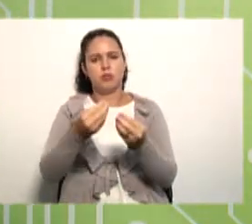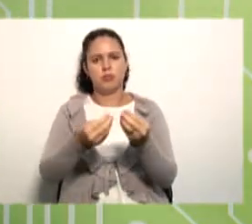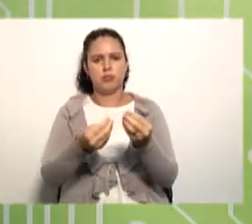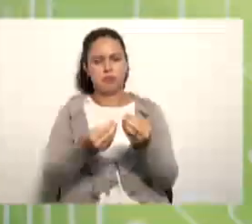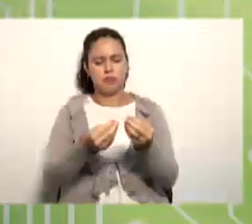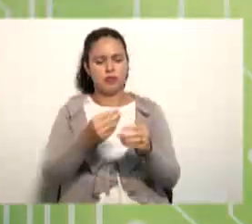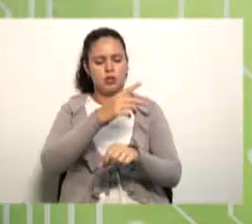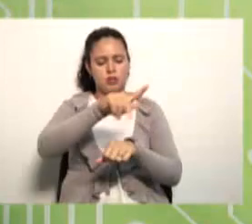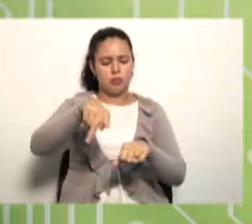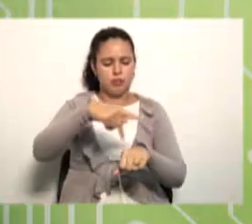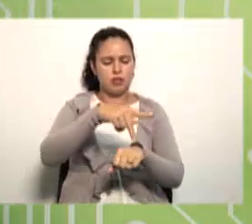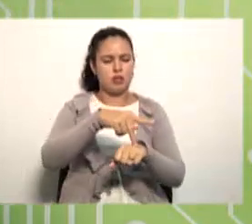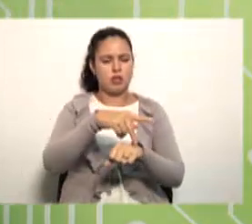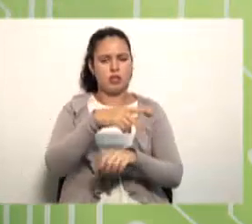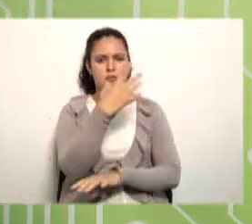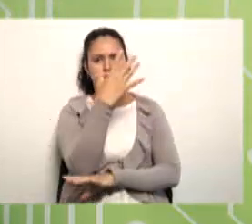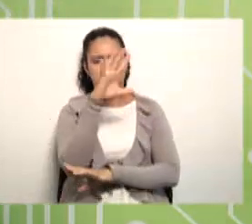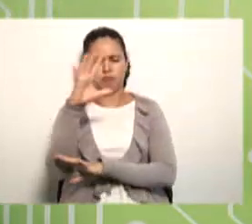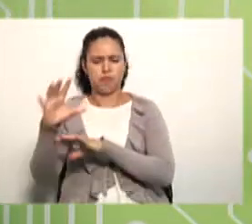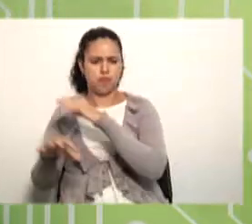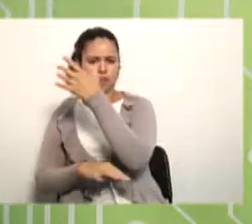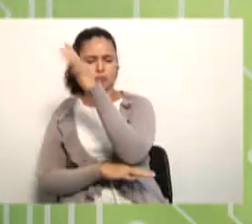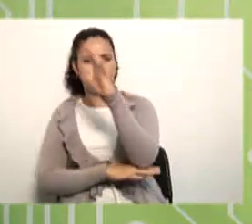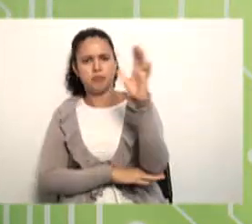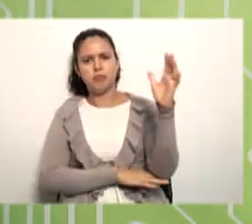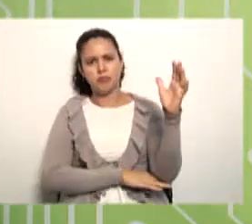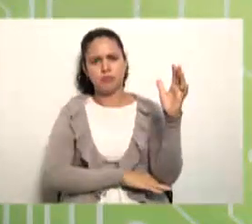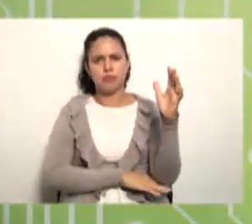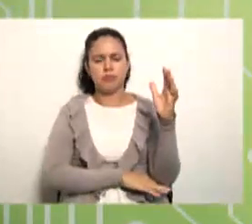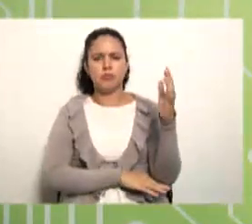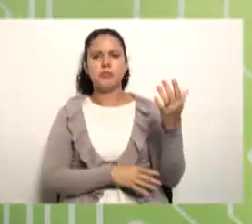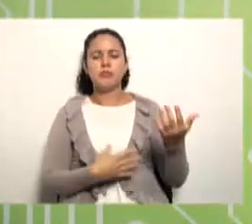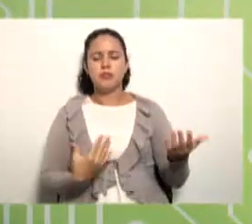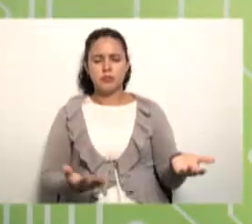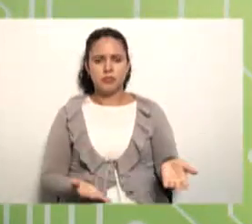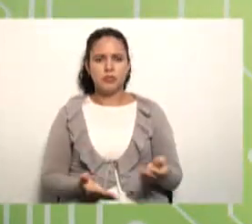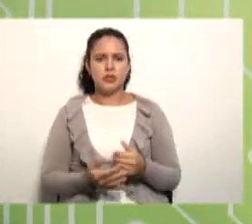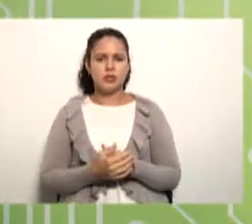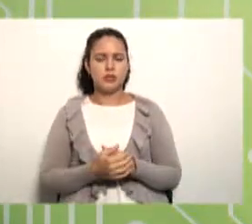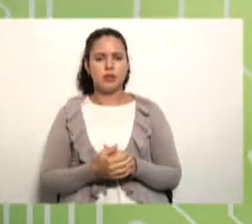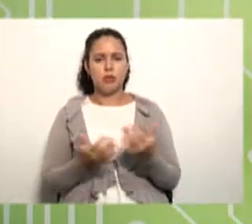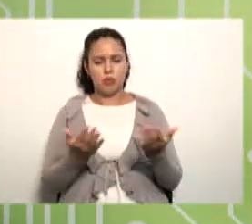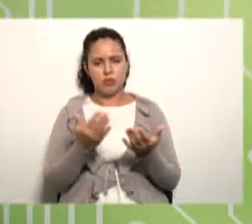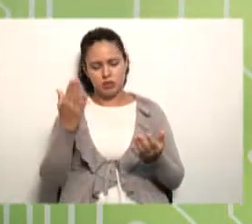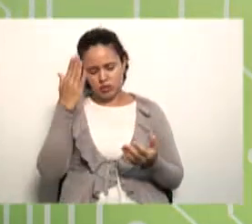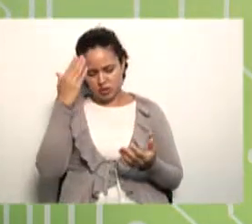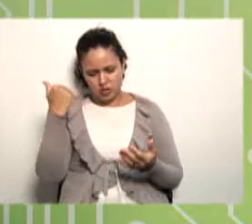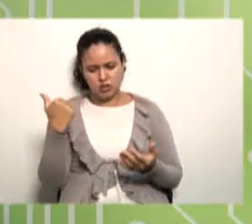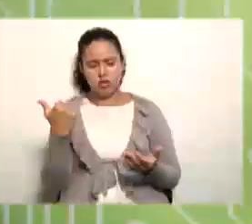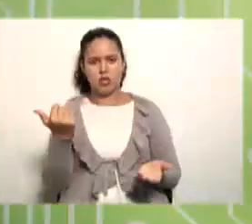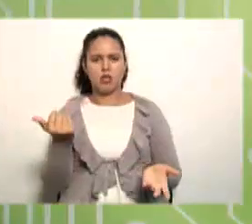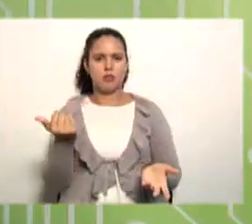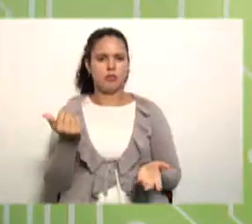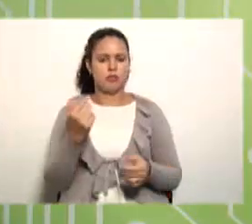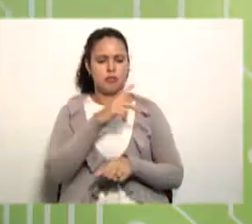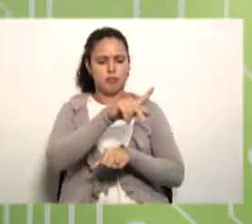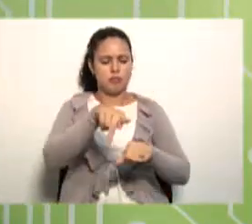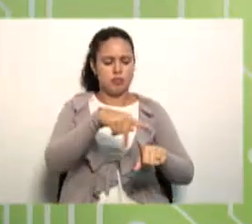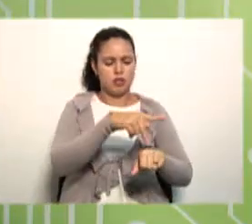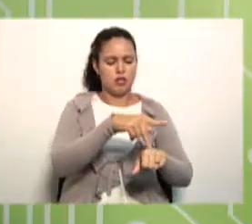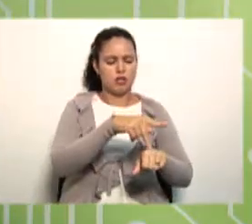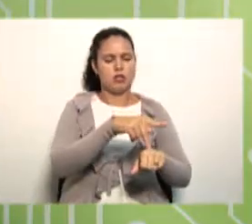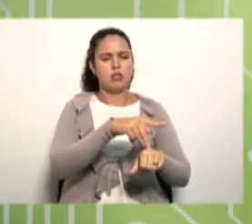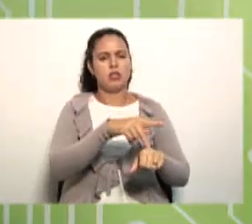naturais, diamantes, petróleo. Hoje em dia a gente sabe que não é isso que define o padrão de vida de um país, e sim a sua capacidade de produzir bens